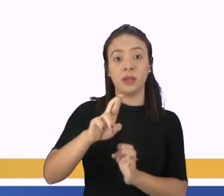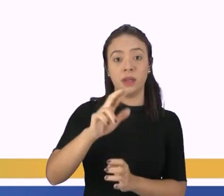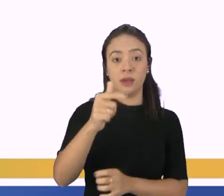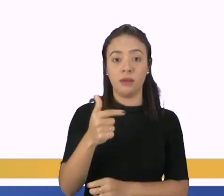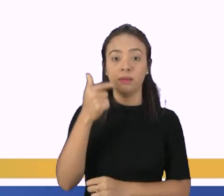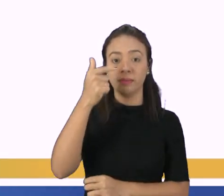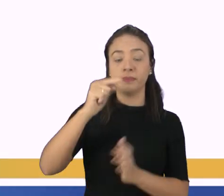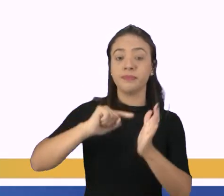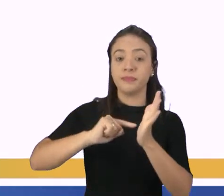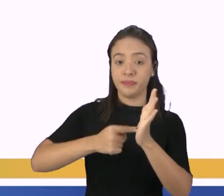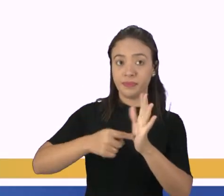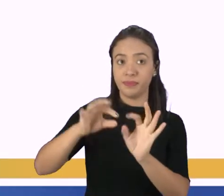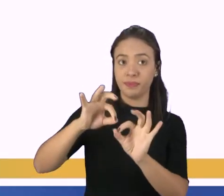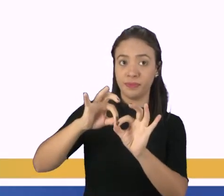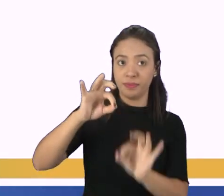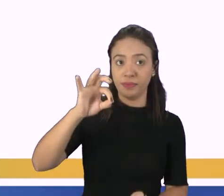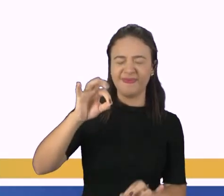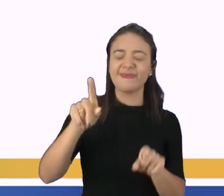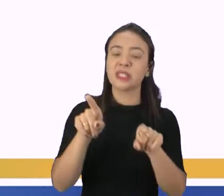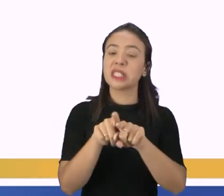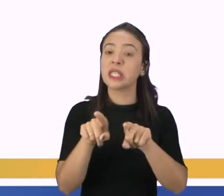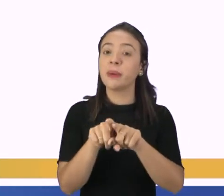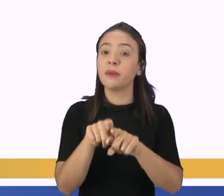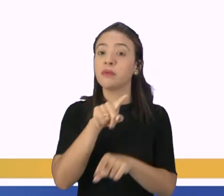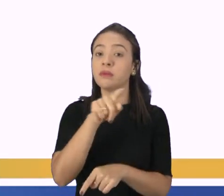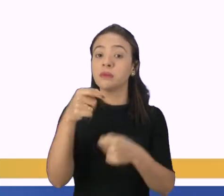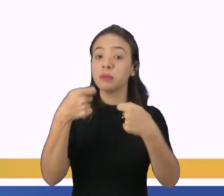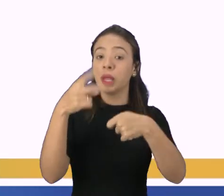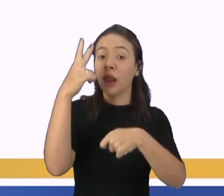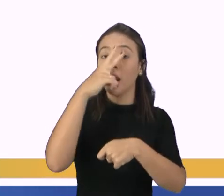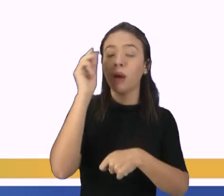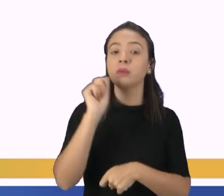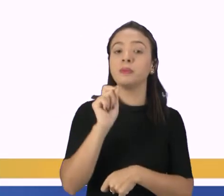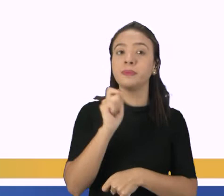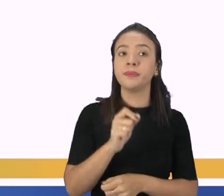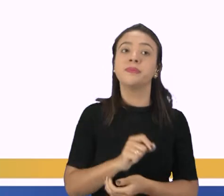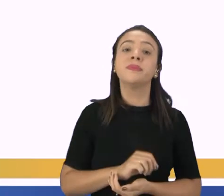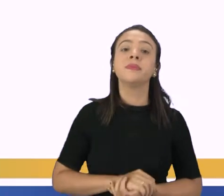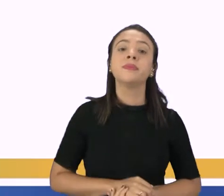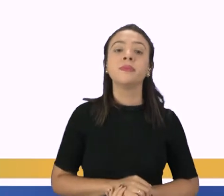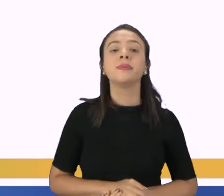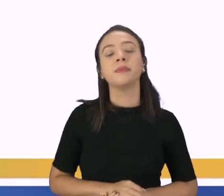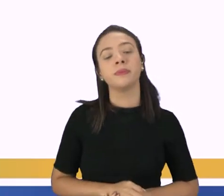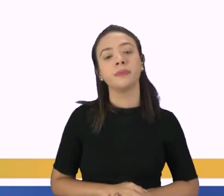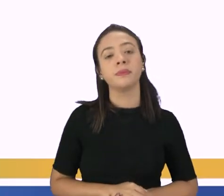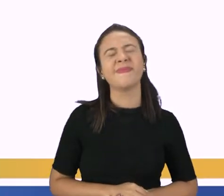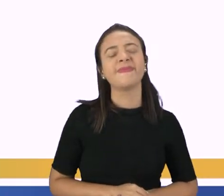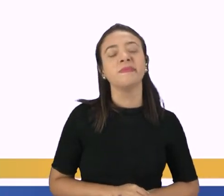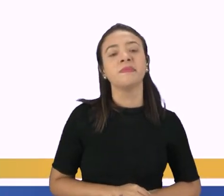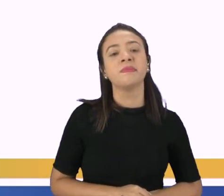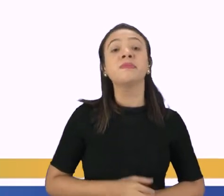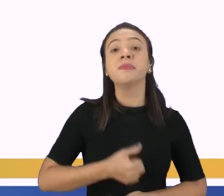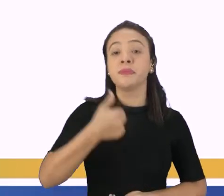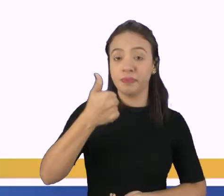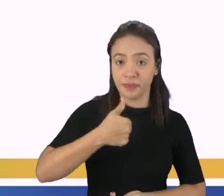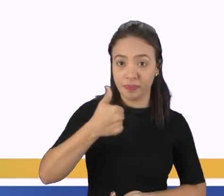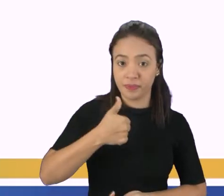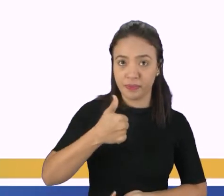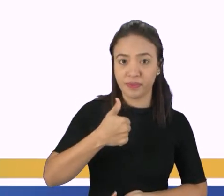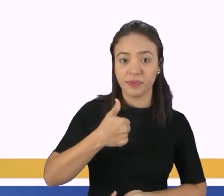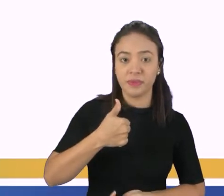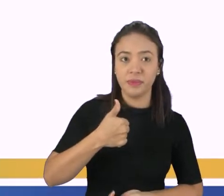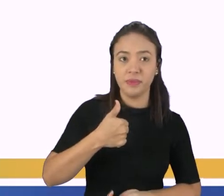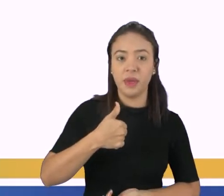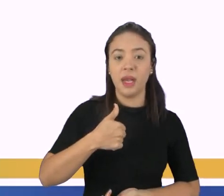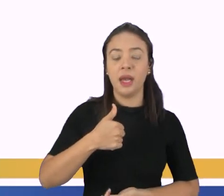certo? E aqui eu quero que você lembre o seguinte. Primeiro, nós vamos usar essas